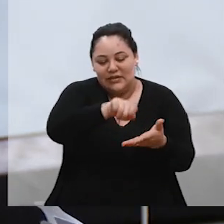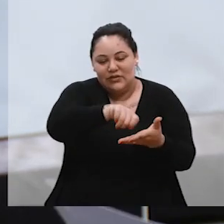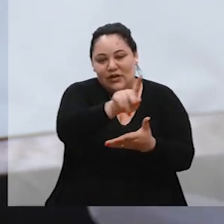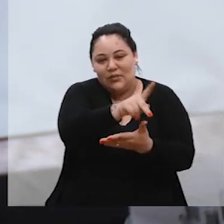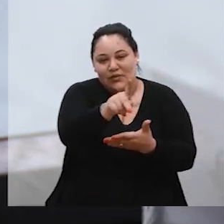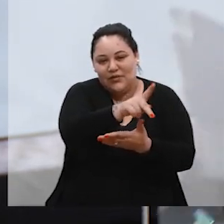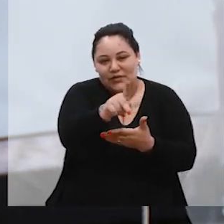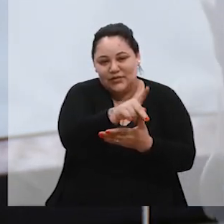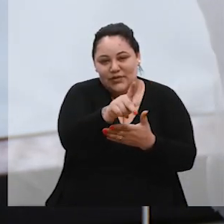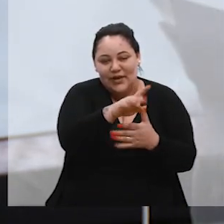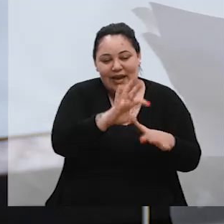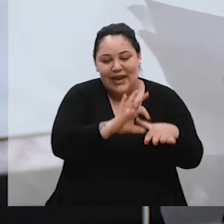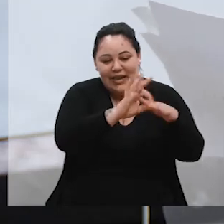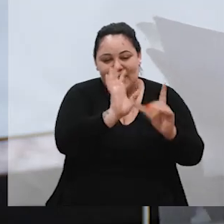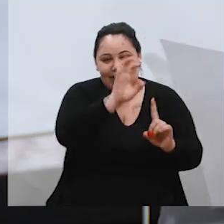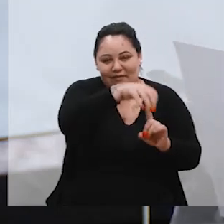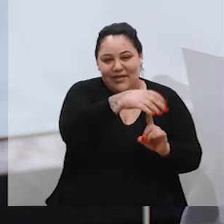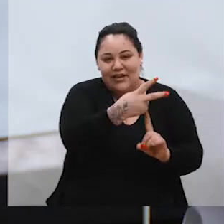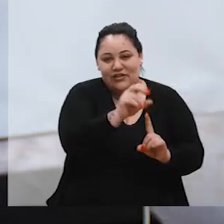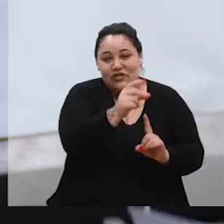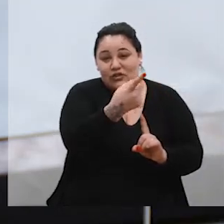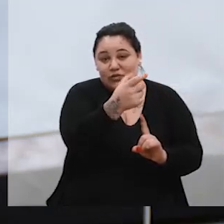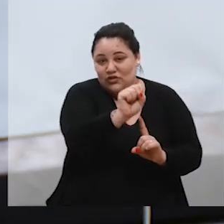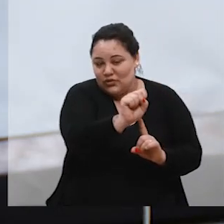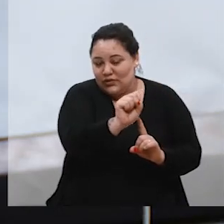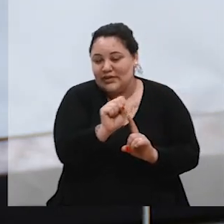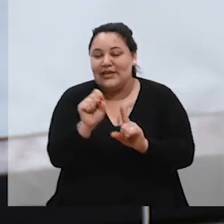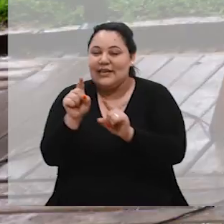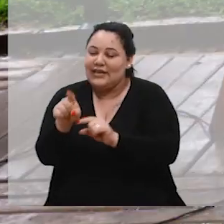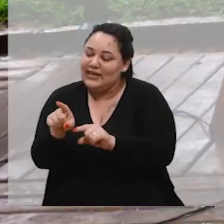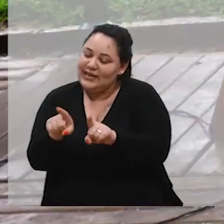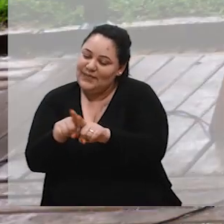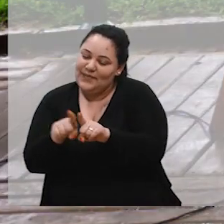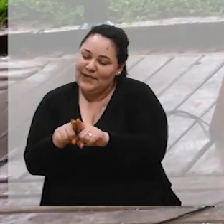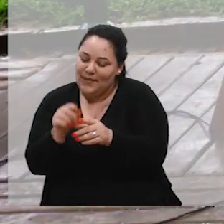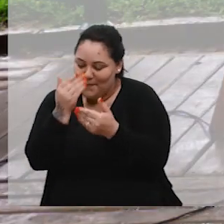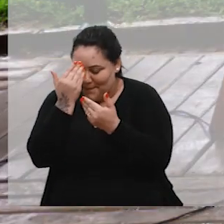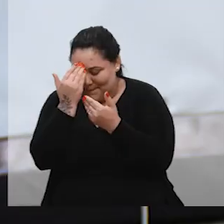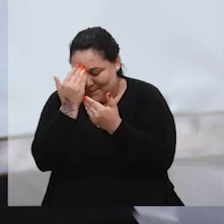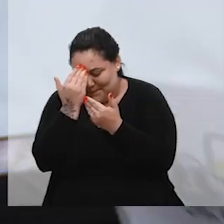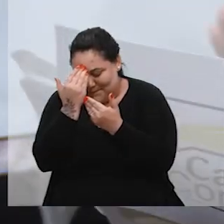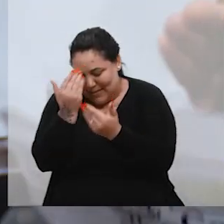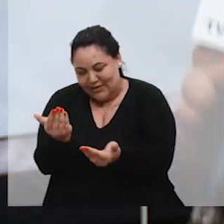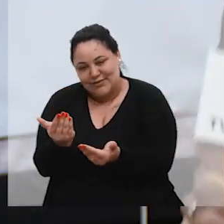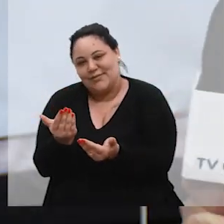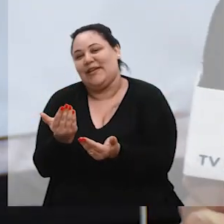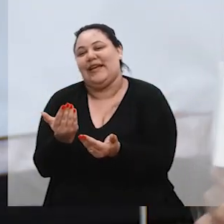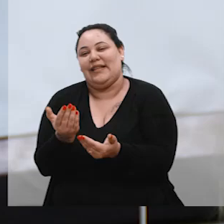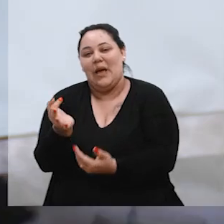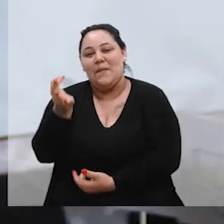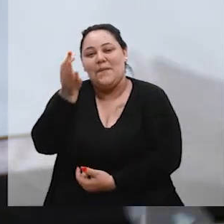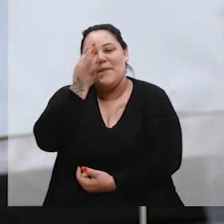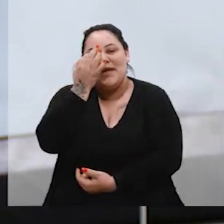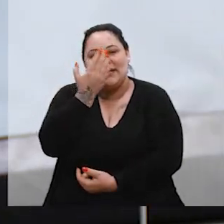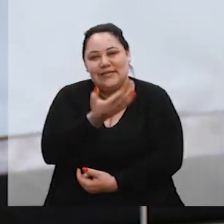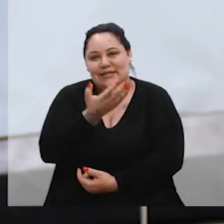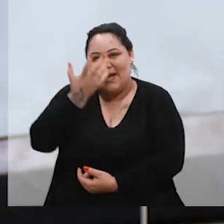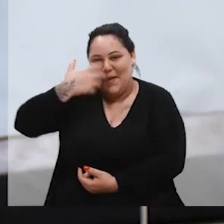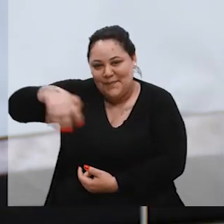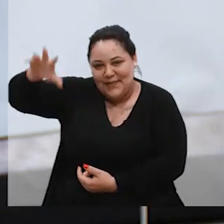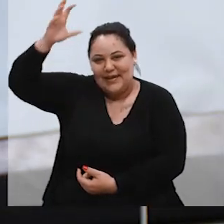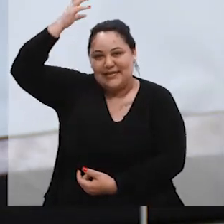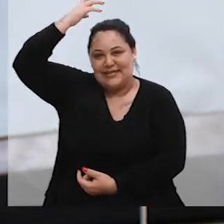da Feira do Livro de 2018, e também muito grata pela presença de nossa princesa da Festa da